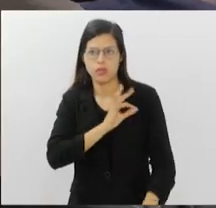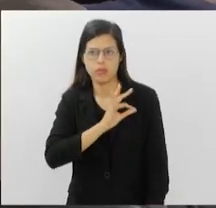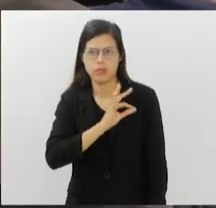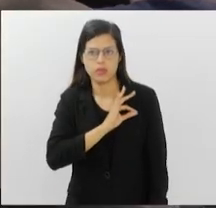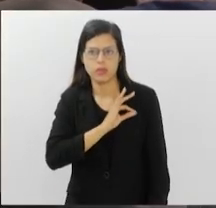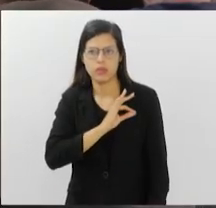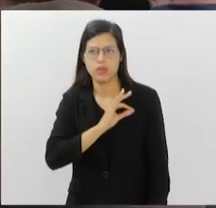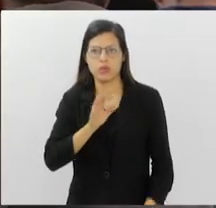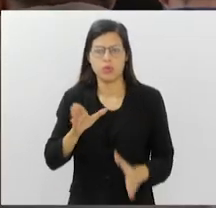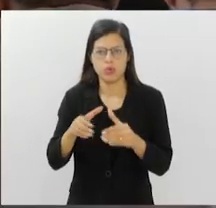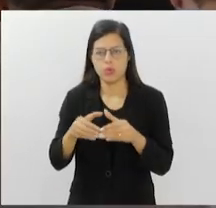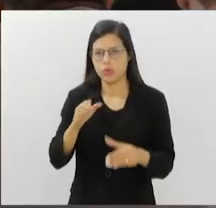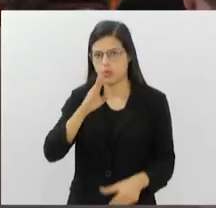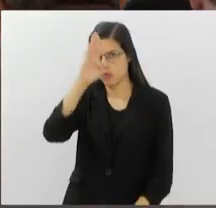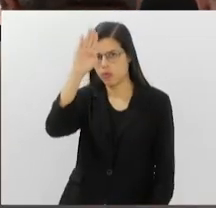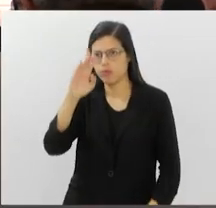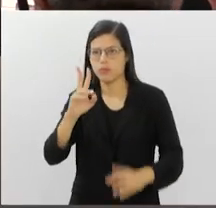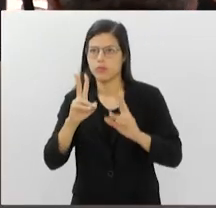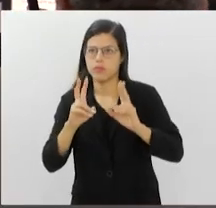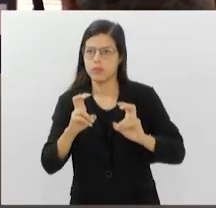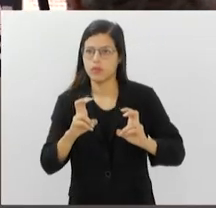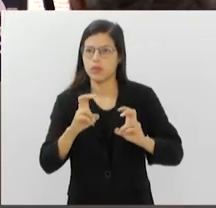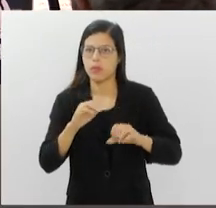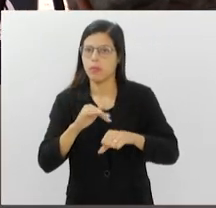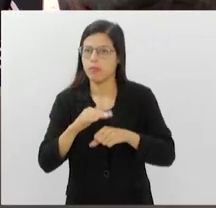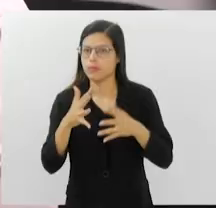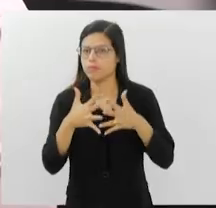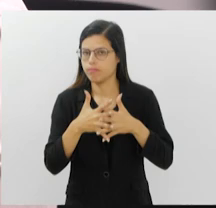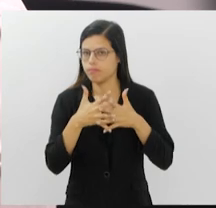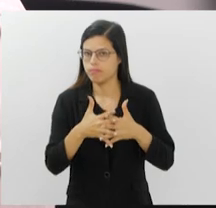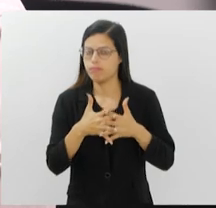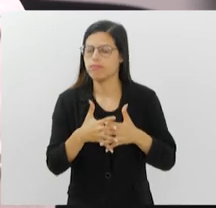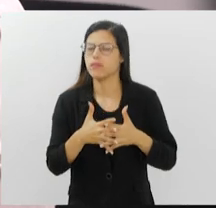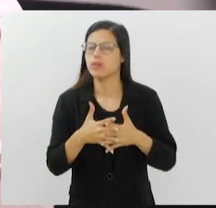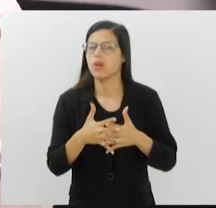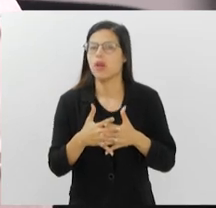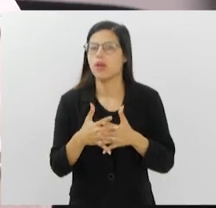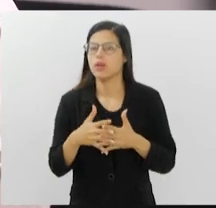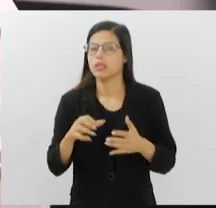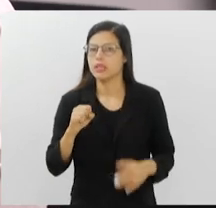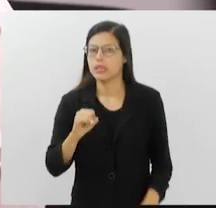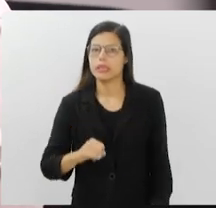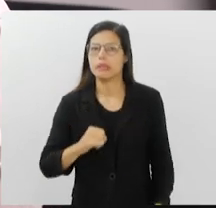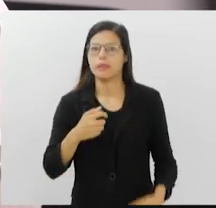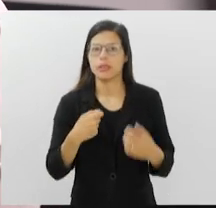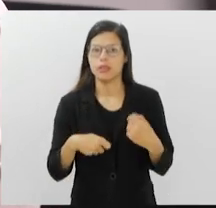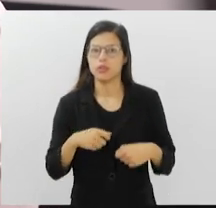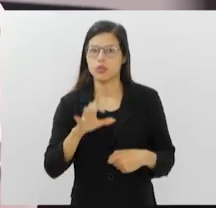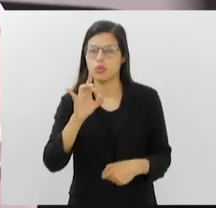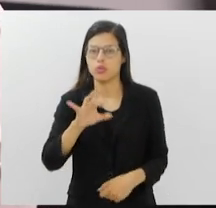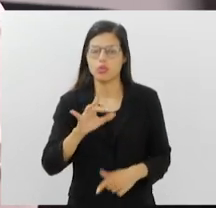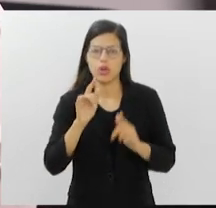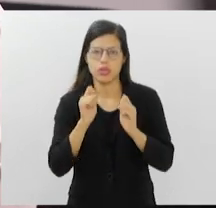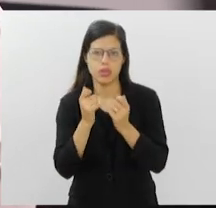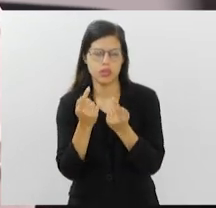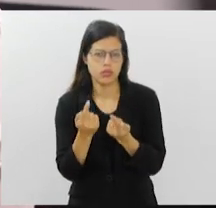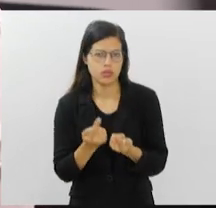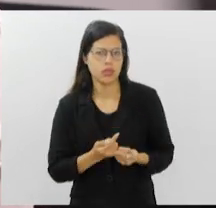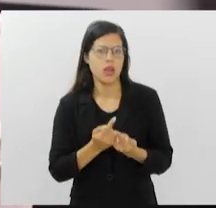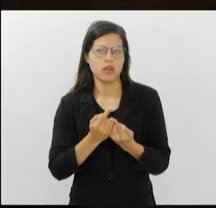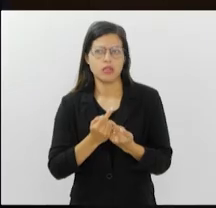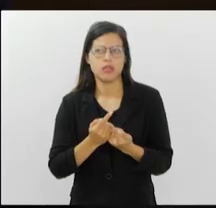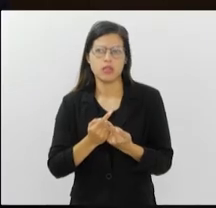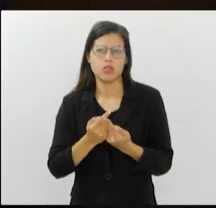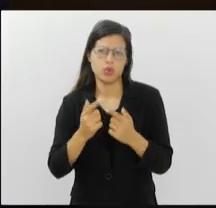que o tema é mais complexo do que foi apresentado pelas instituições e que, se dependesse apenas do Parlamento Fluminense, a situação seria